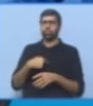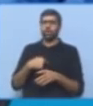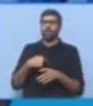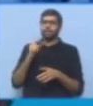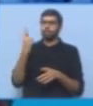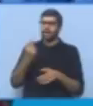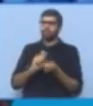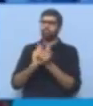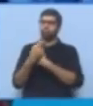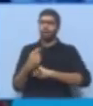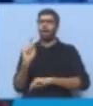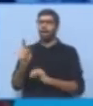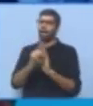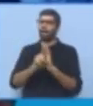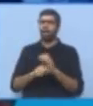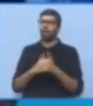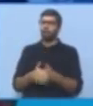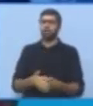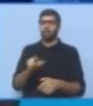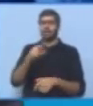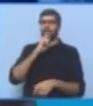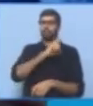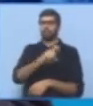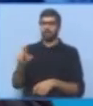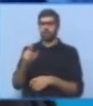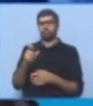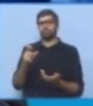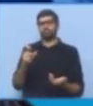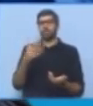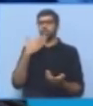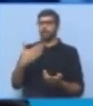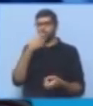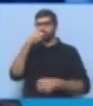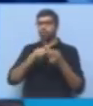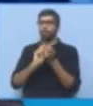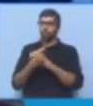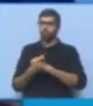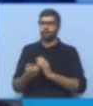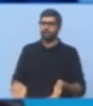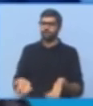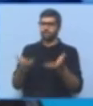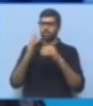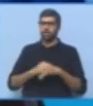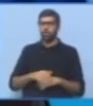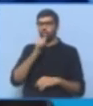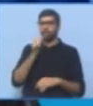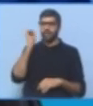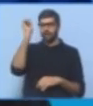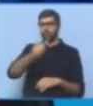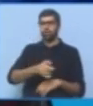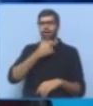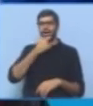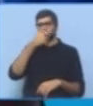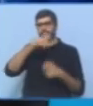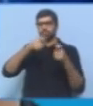desta maneira. Portanto, ele anunciava uma conversão, ele pedia uma conversão às pessoas. E o batismo era para as pessoas